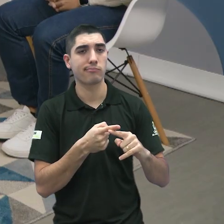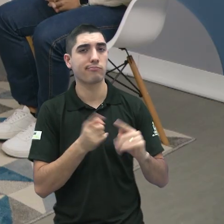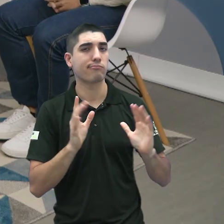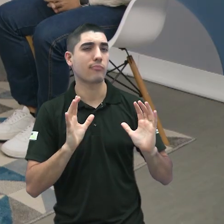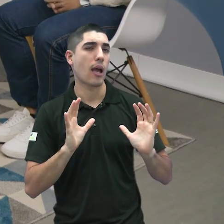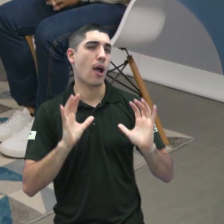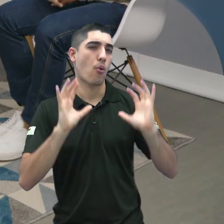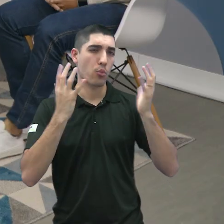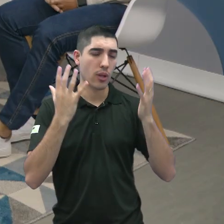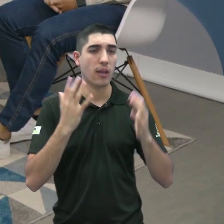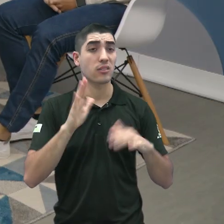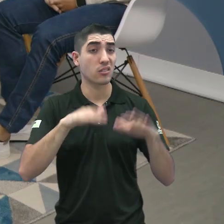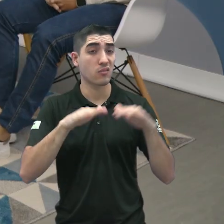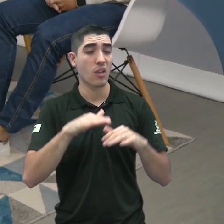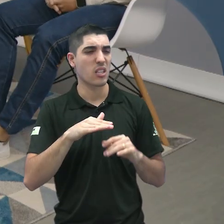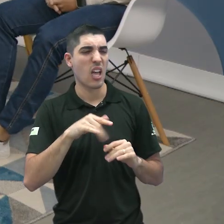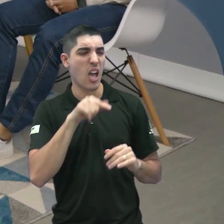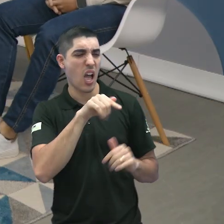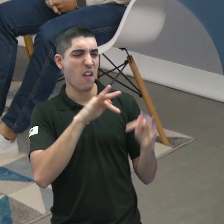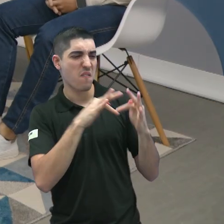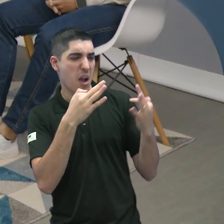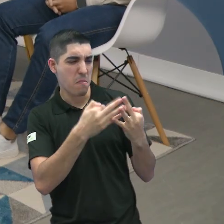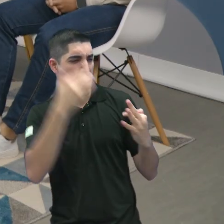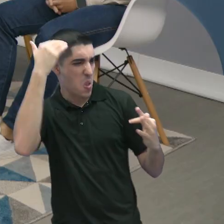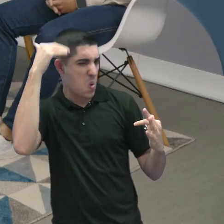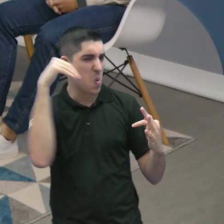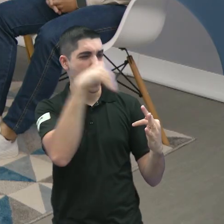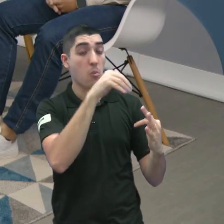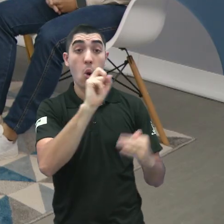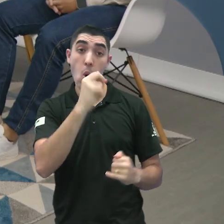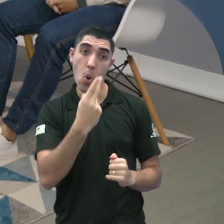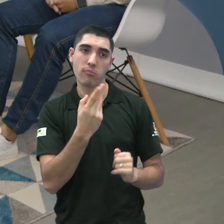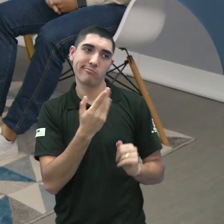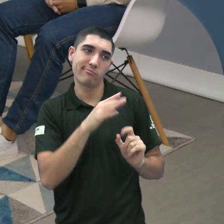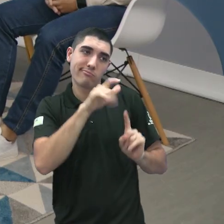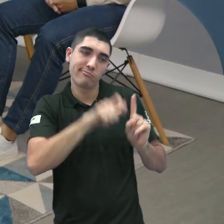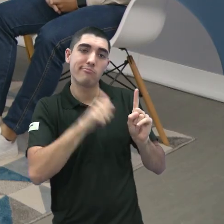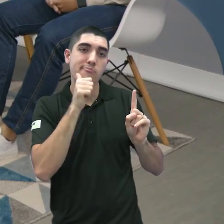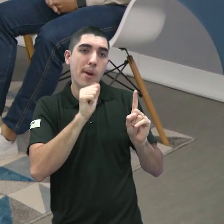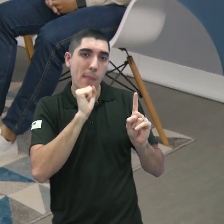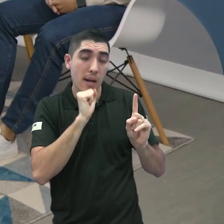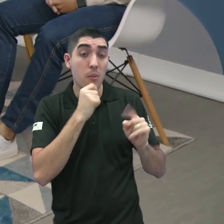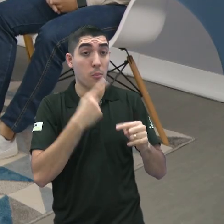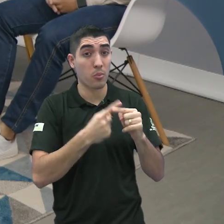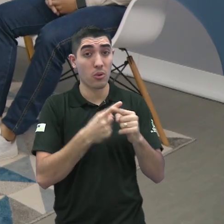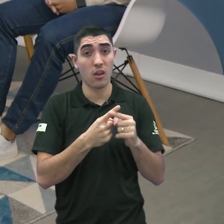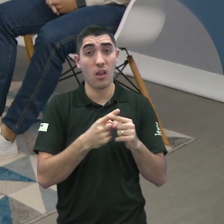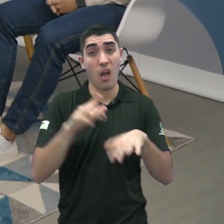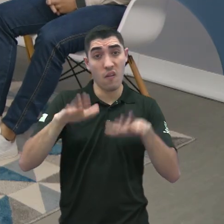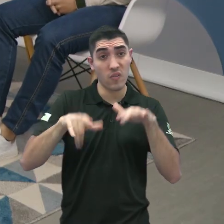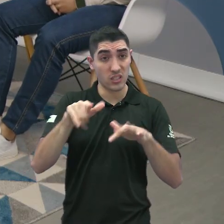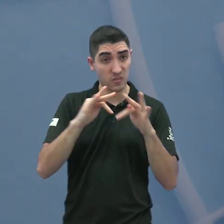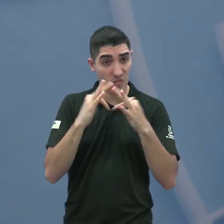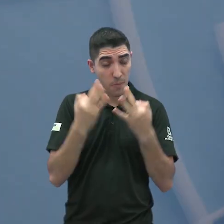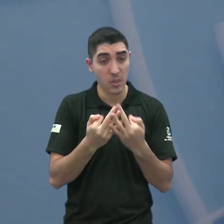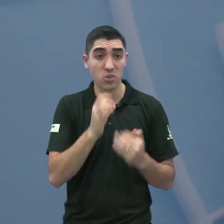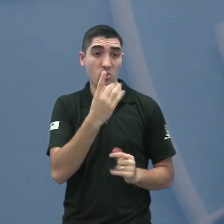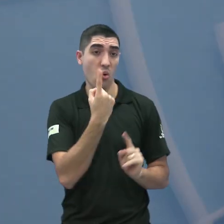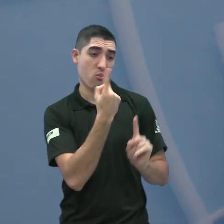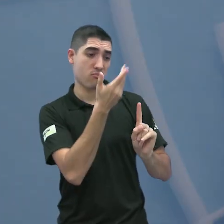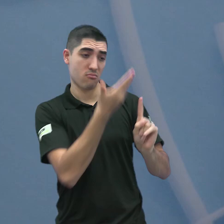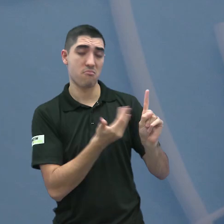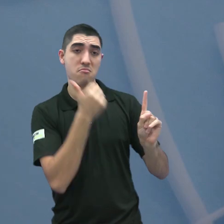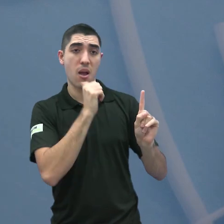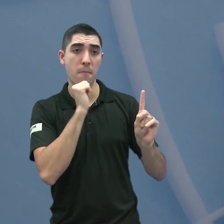vezes, recai somente na família ou na mãe, né? Porque a gente sabe que muitas das famílias, né, é só a mãe